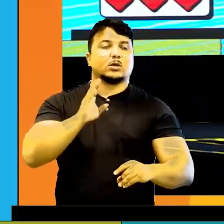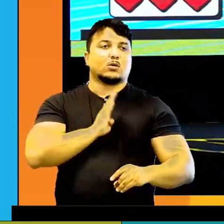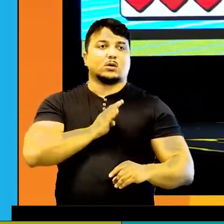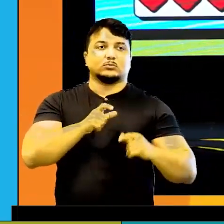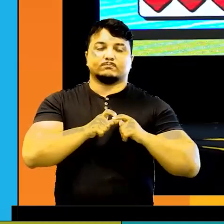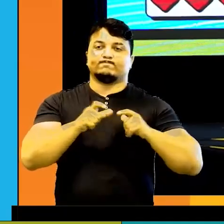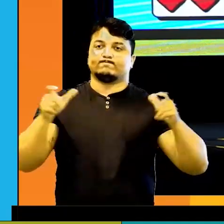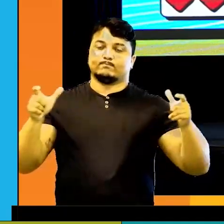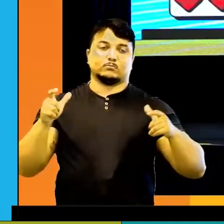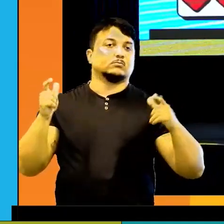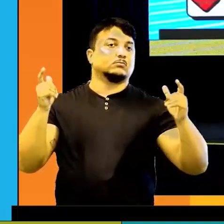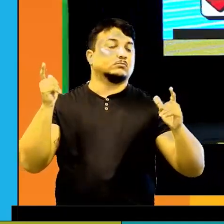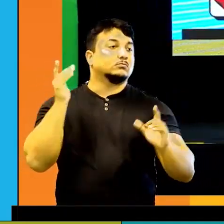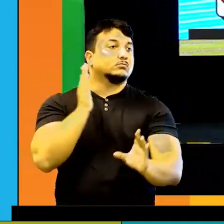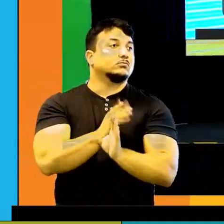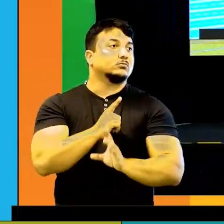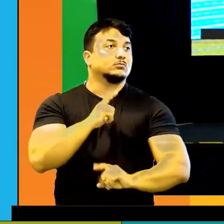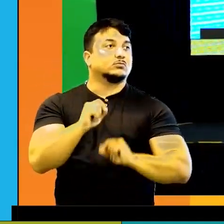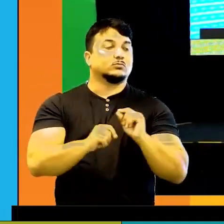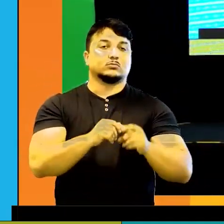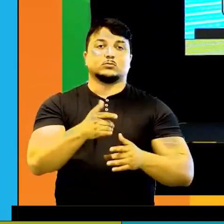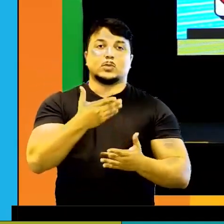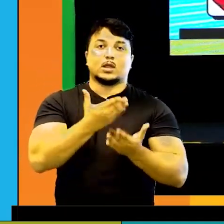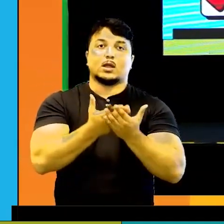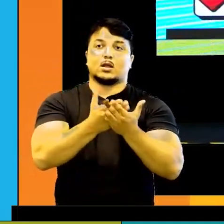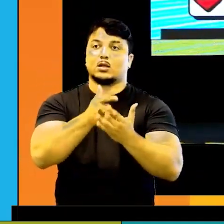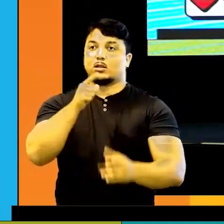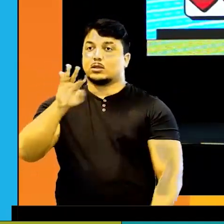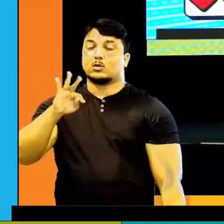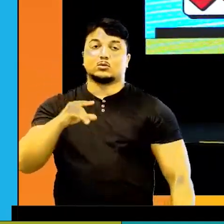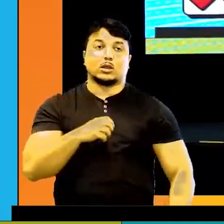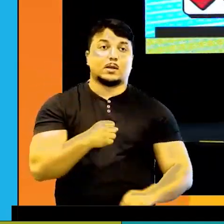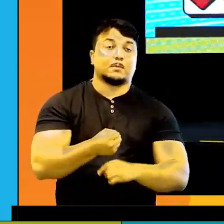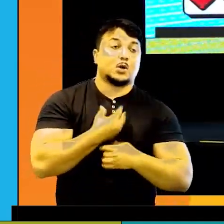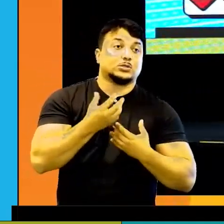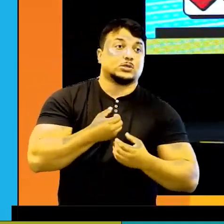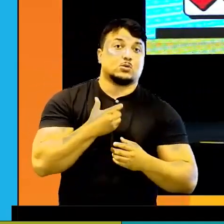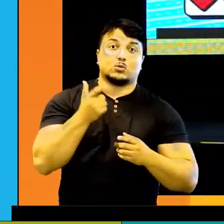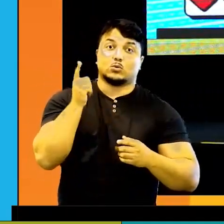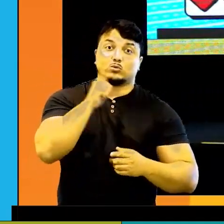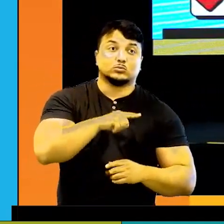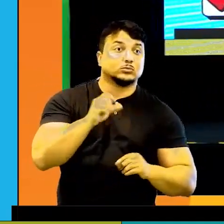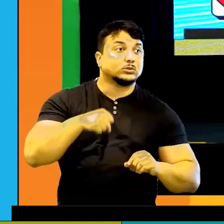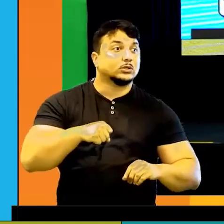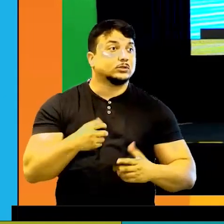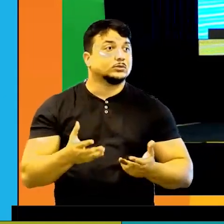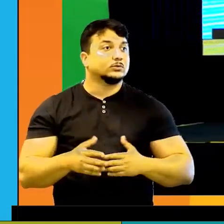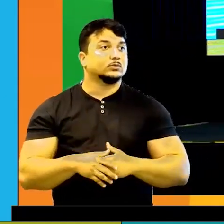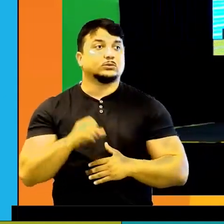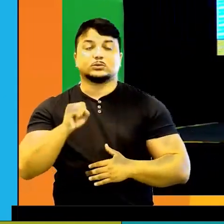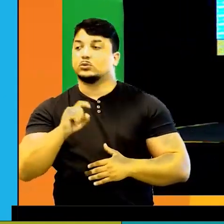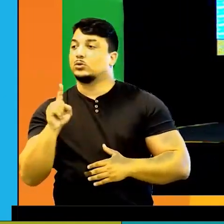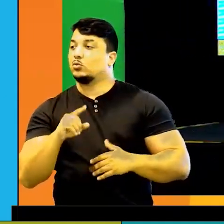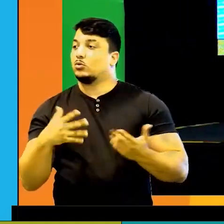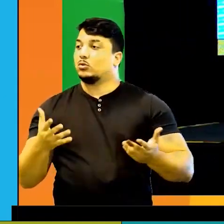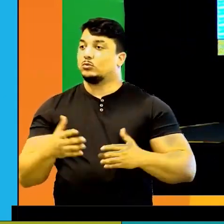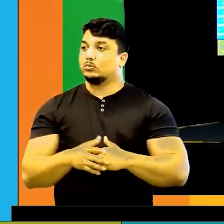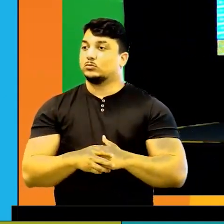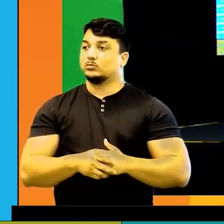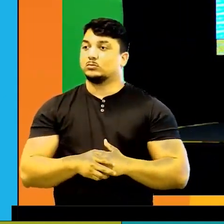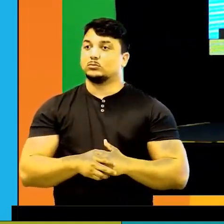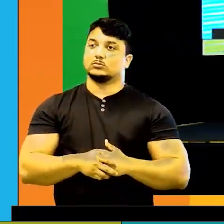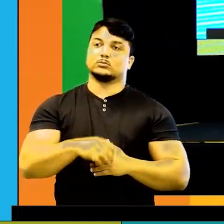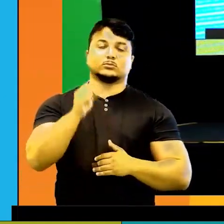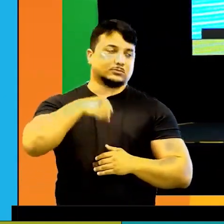corações, porque vocês preferem uma aula de literatura com emoção ou sem emoção? Escutei não, com emoção ou sem